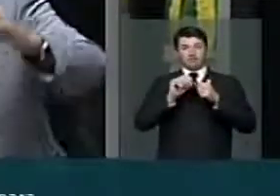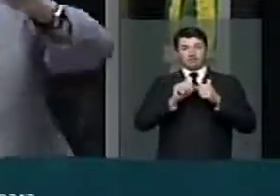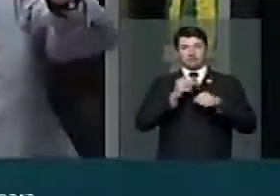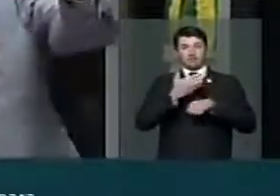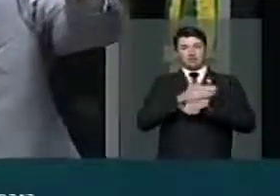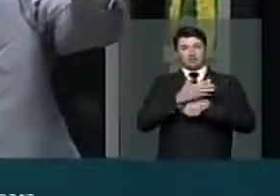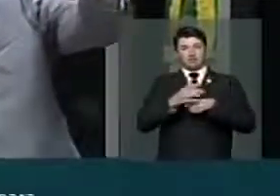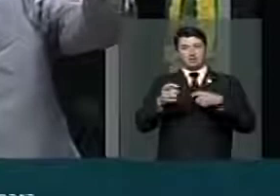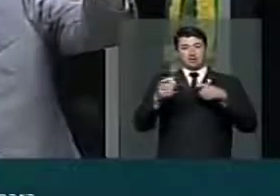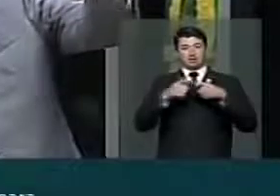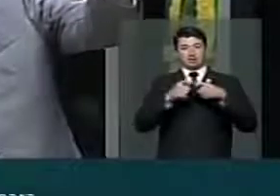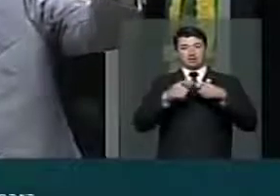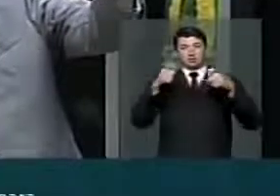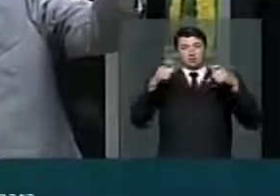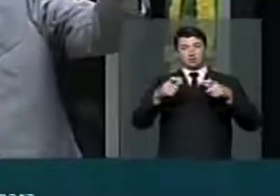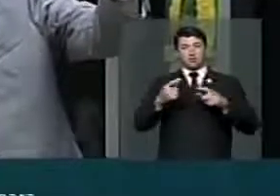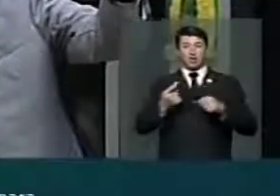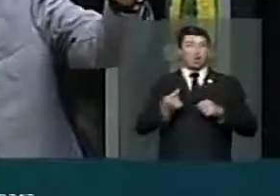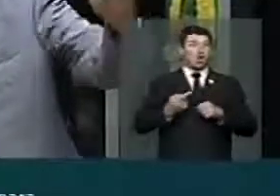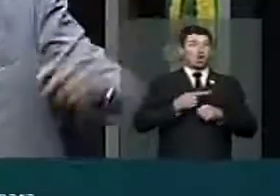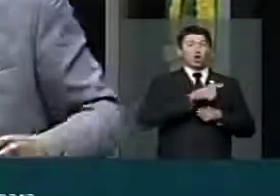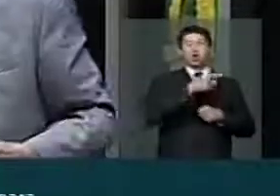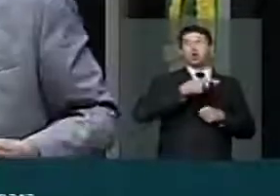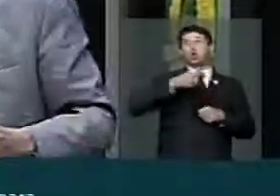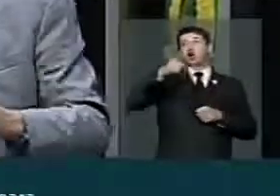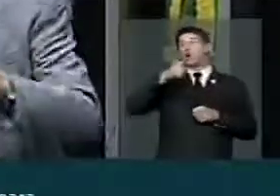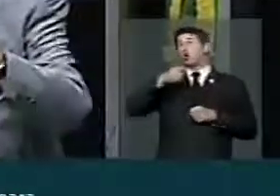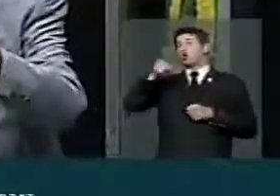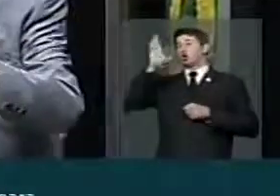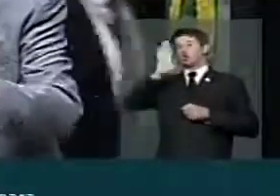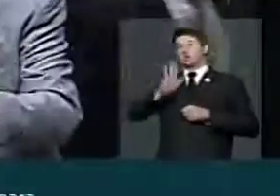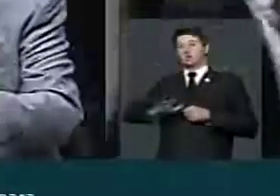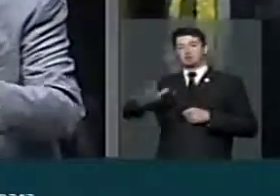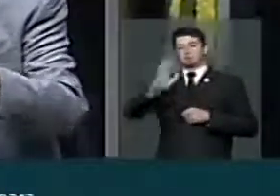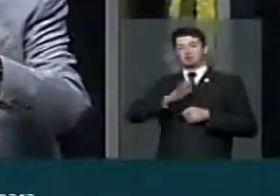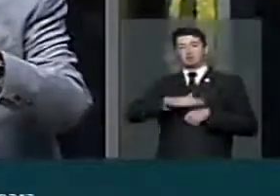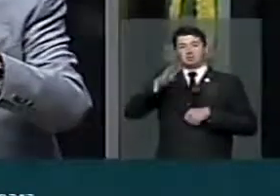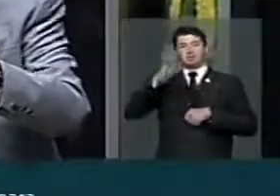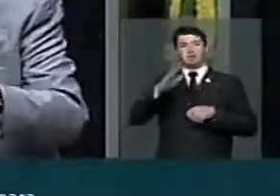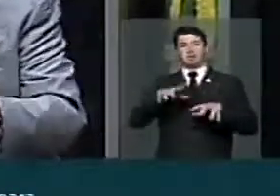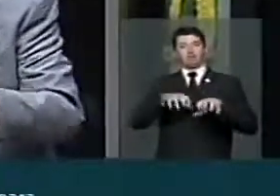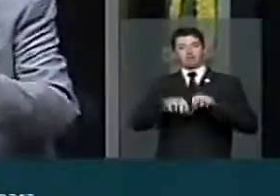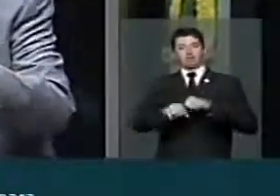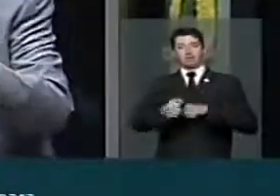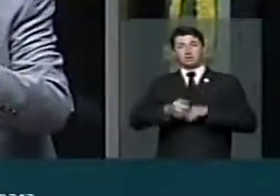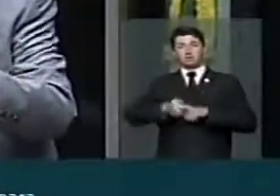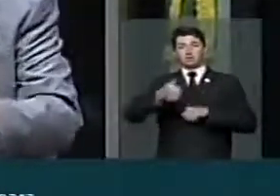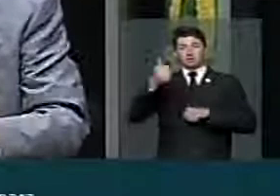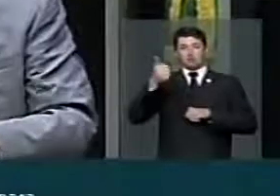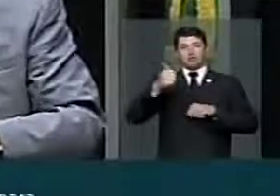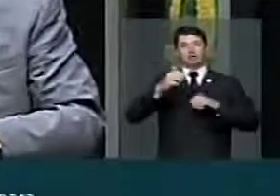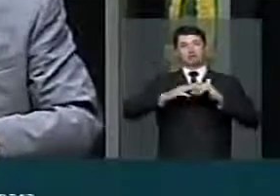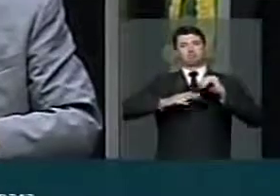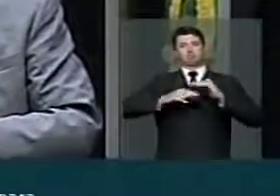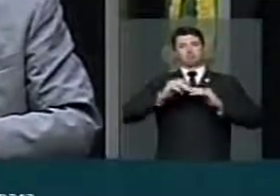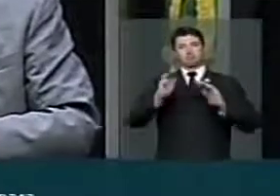nos quadrantes mais distantes deste país, com formação, com qualidade, com